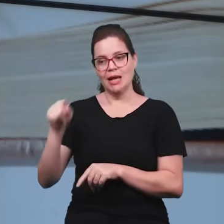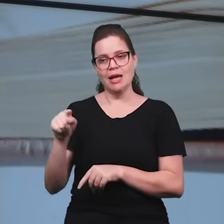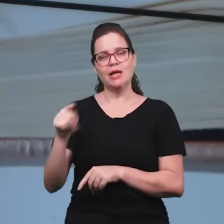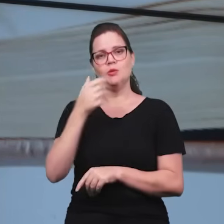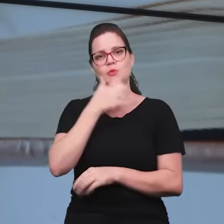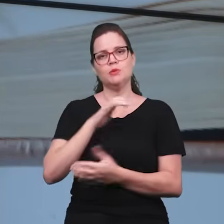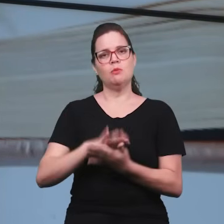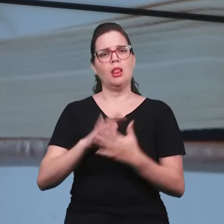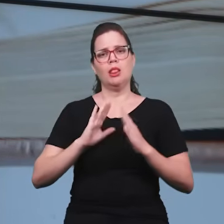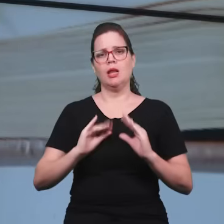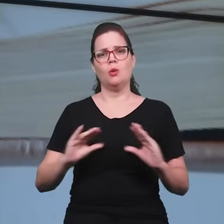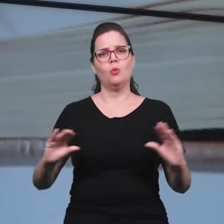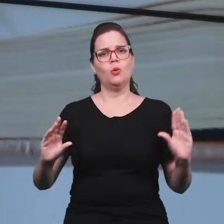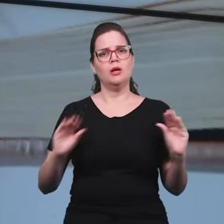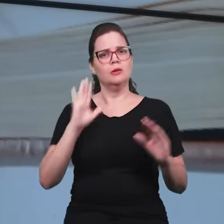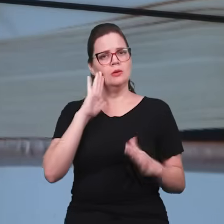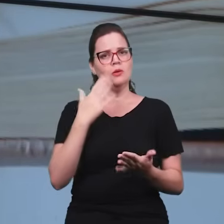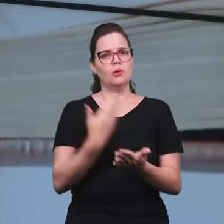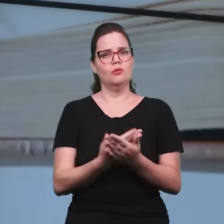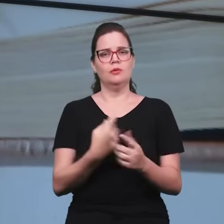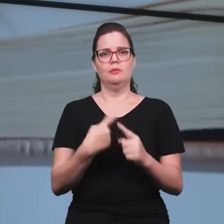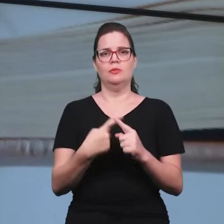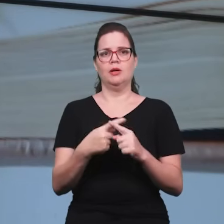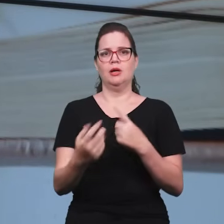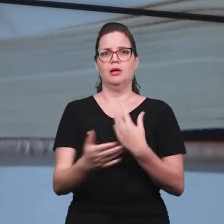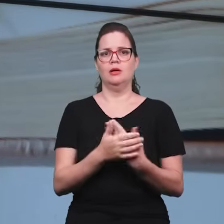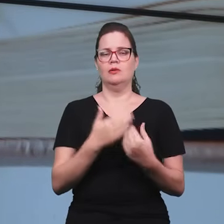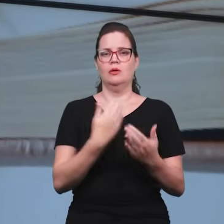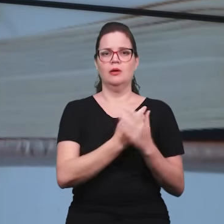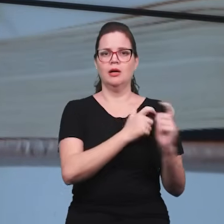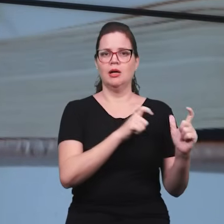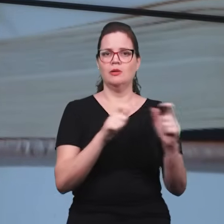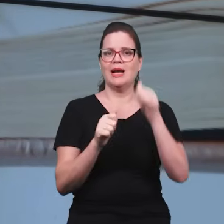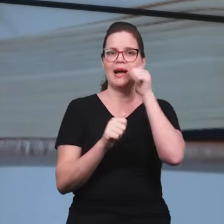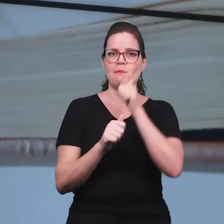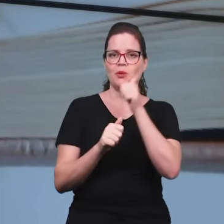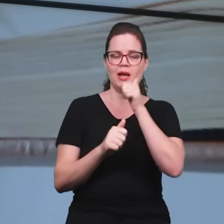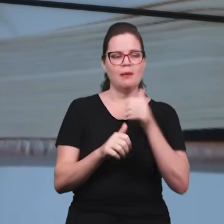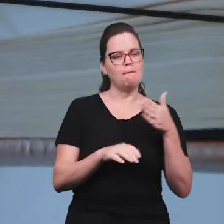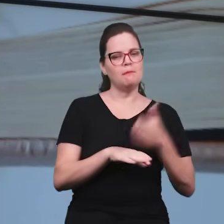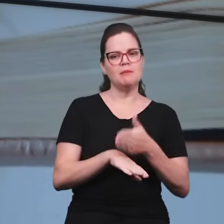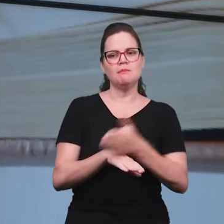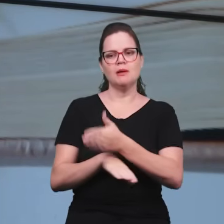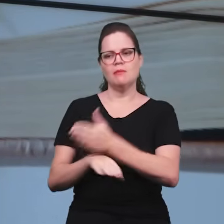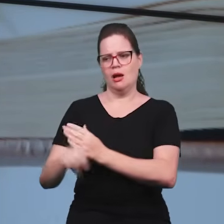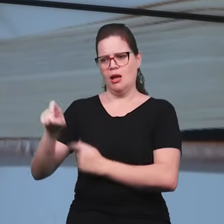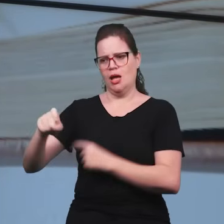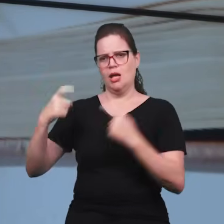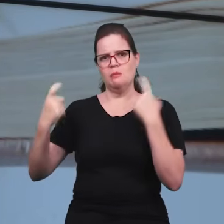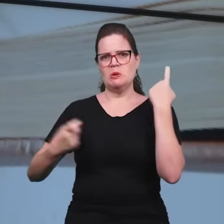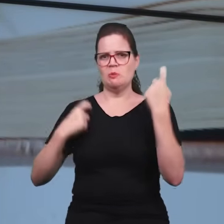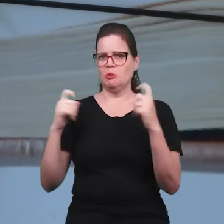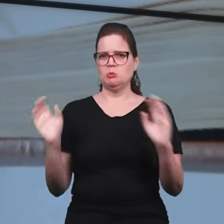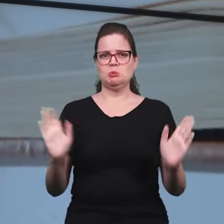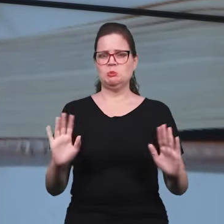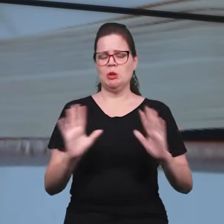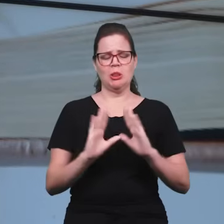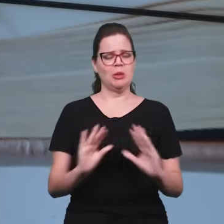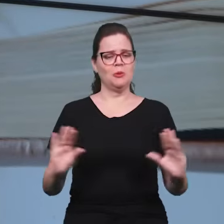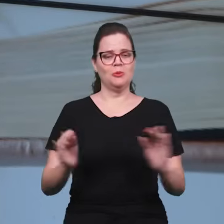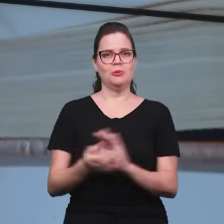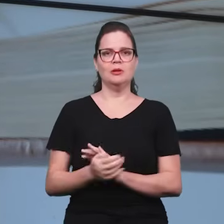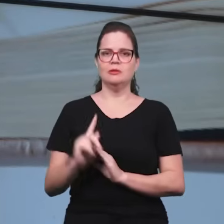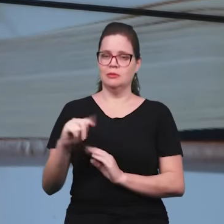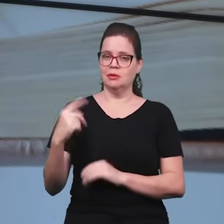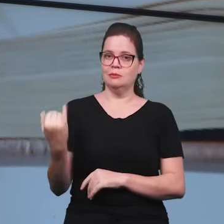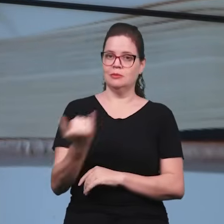tranquilo, porque onde ela estiver, ele não tem preocupações, né? Isso é tão importante nós aprendermos isso, por quê?